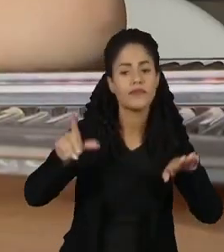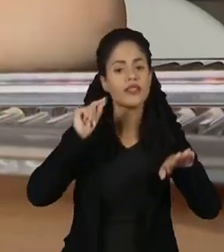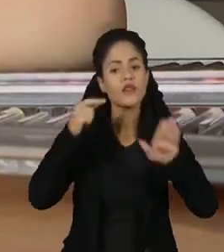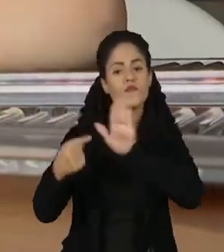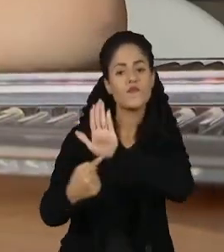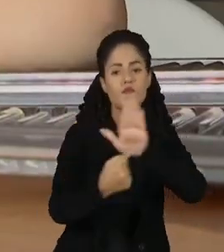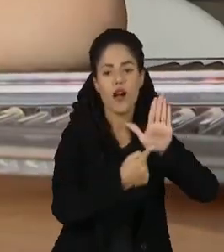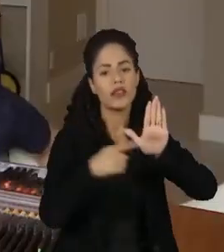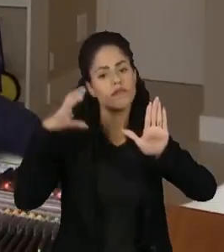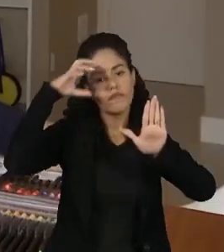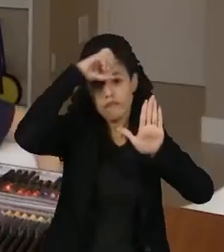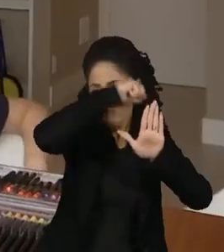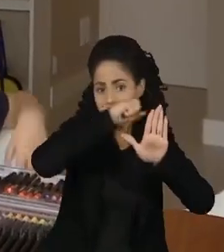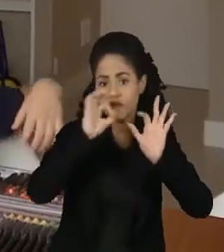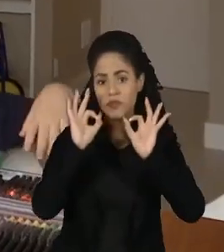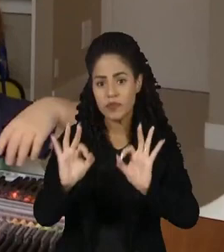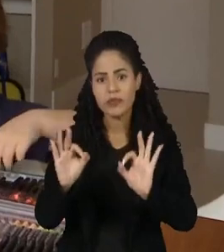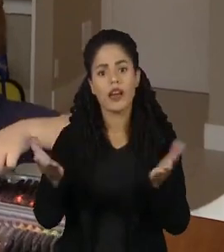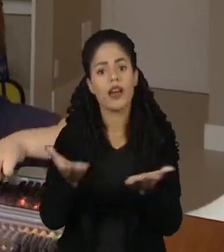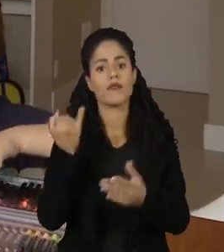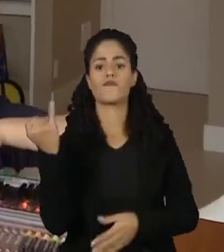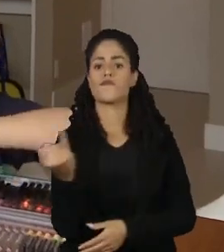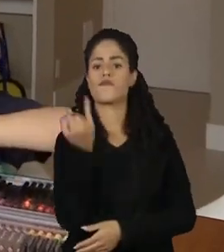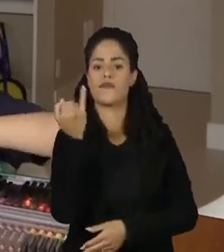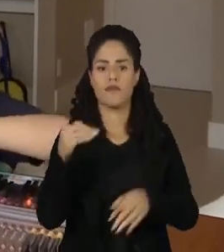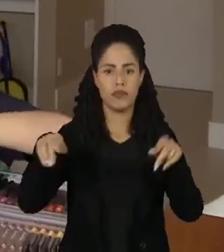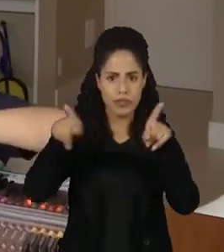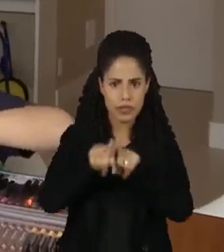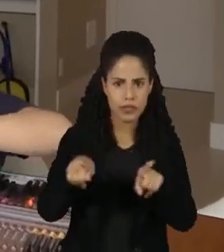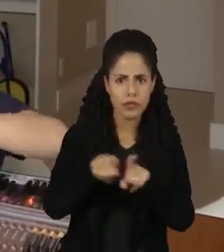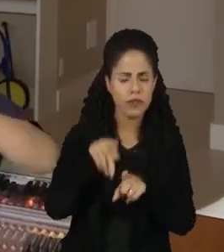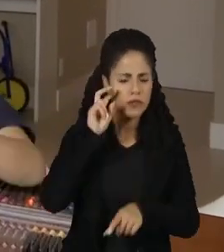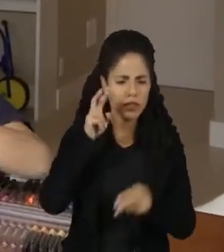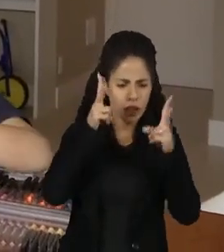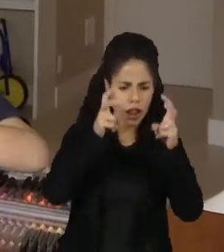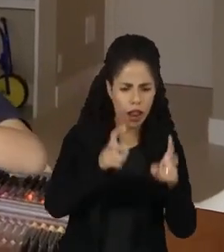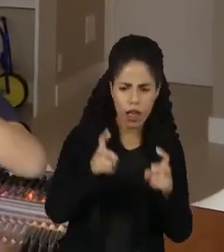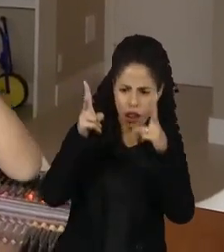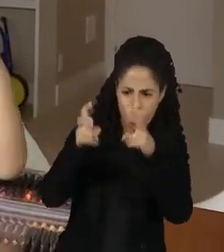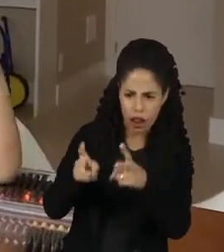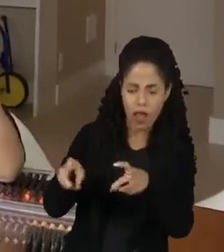expressão desse aprendizado. E é muito importante não só olhar para a criança, mas olhar para a família.